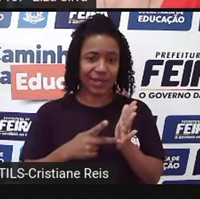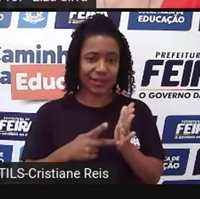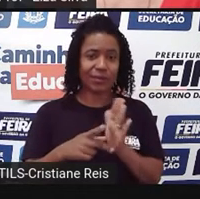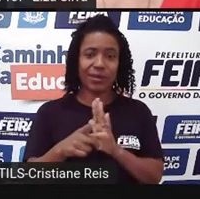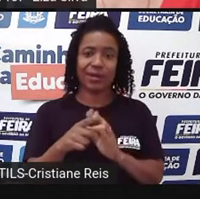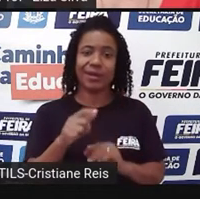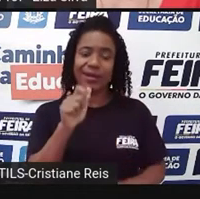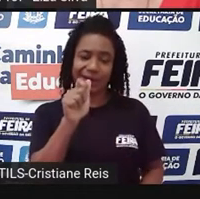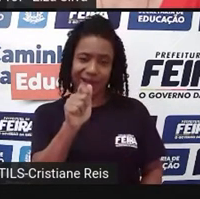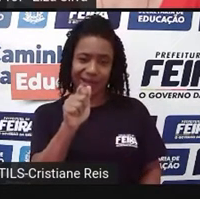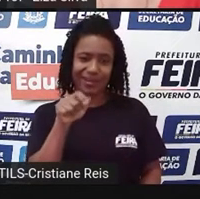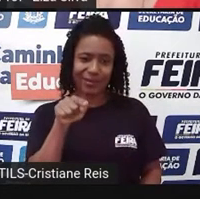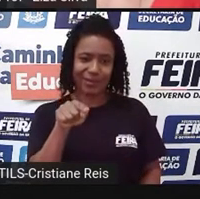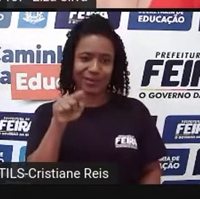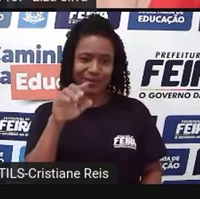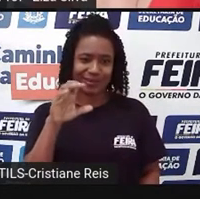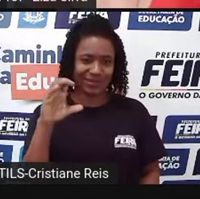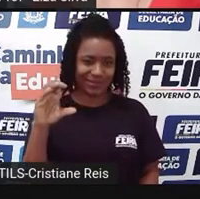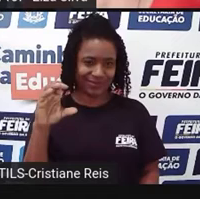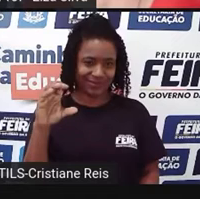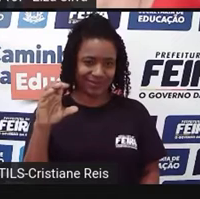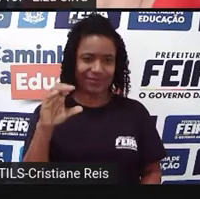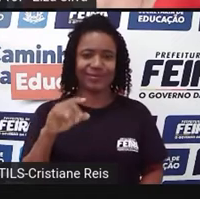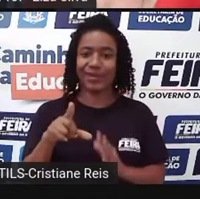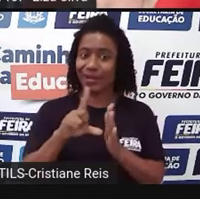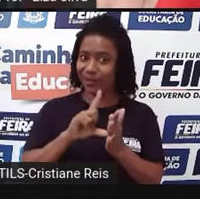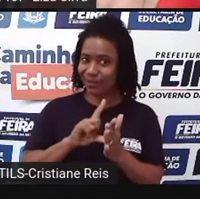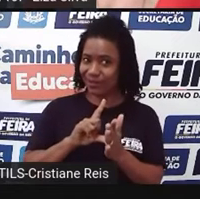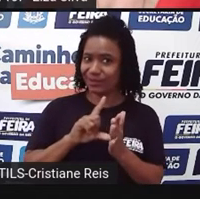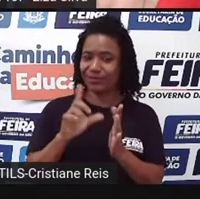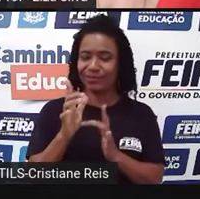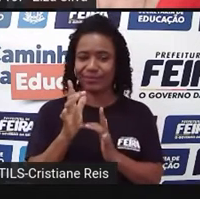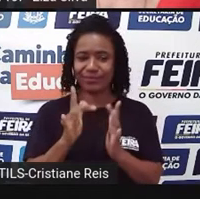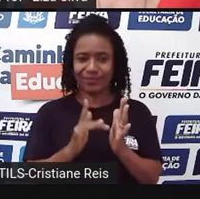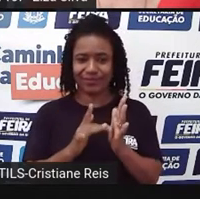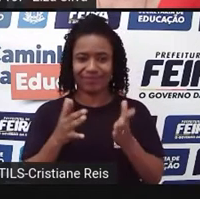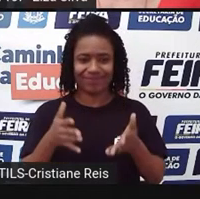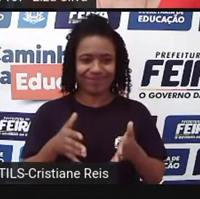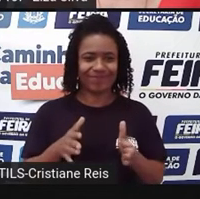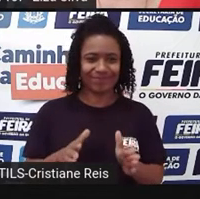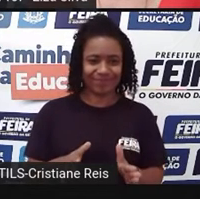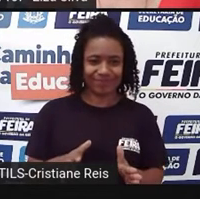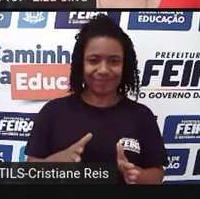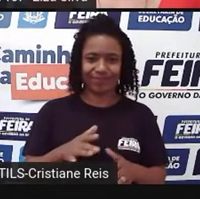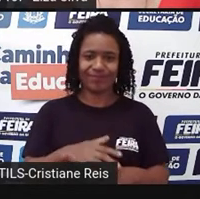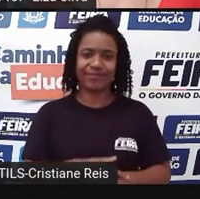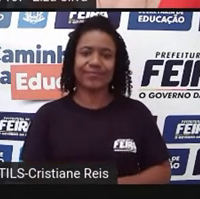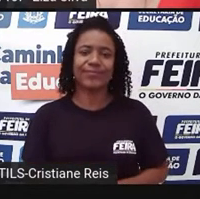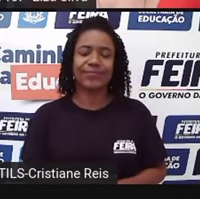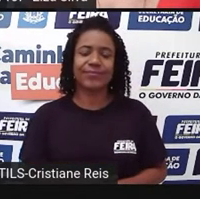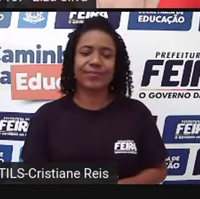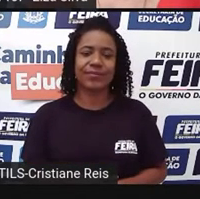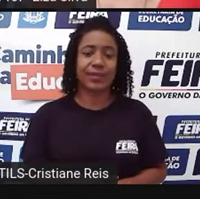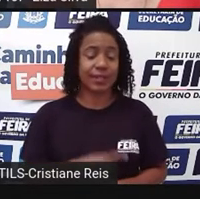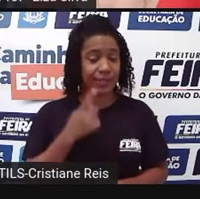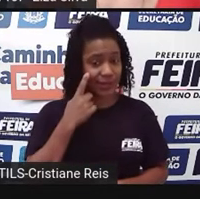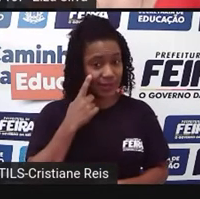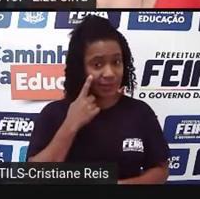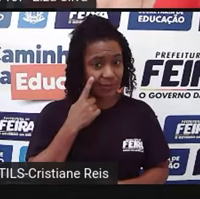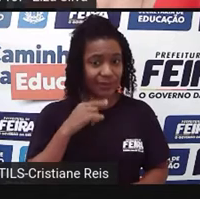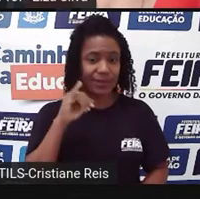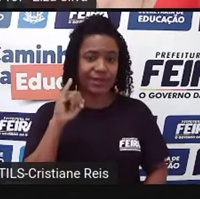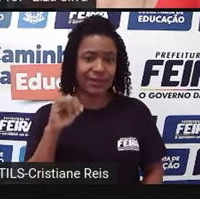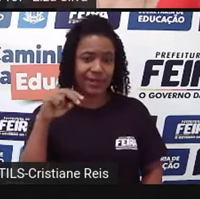ponto né antes de Cristo então vejamos o exemplo Ian fifty-five bici então